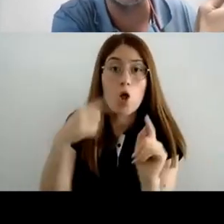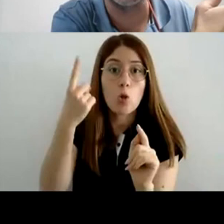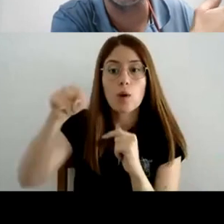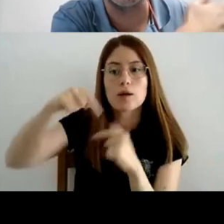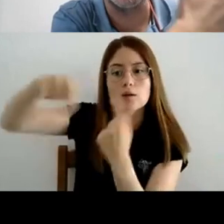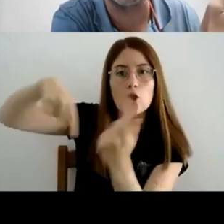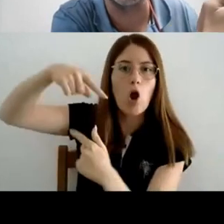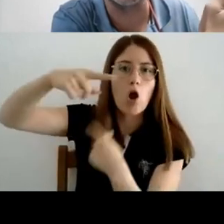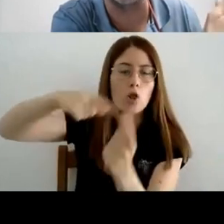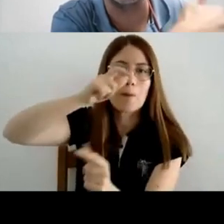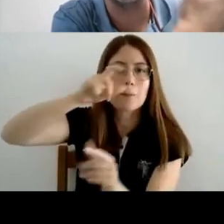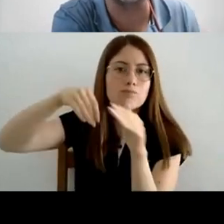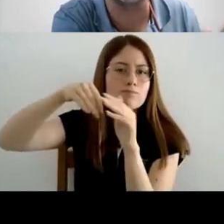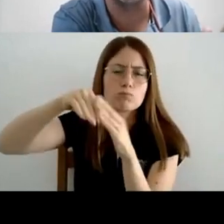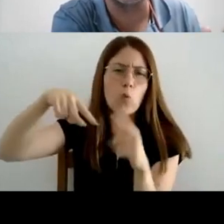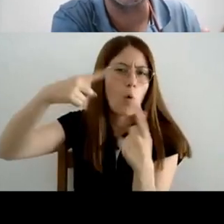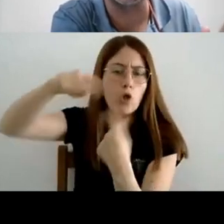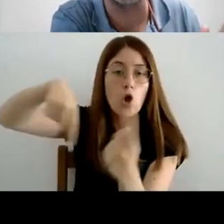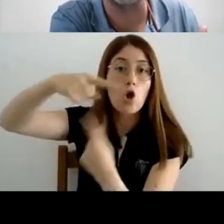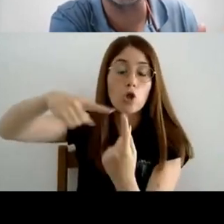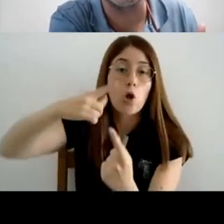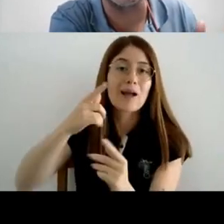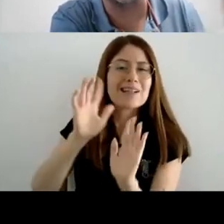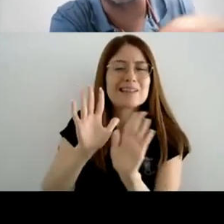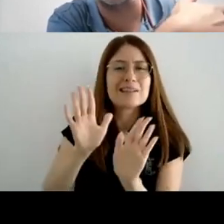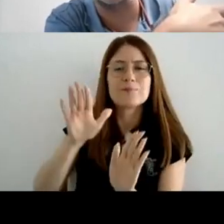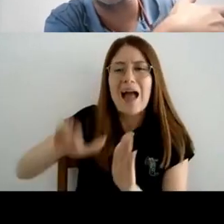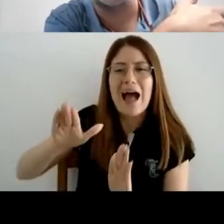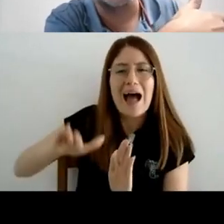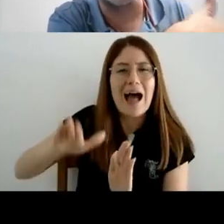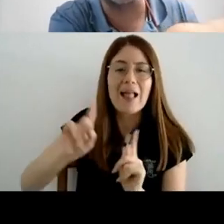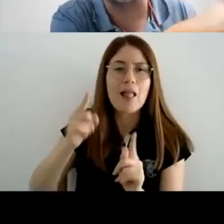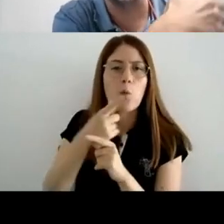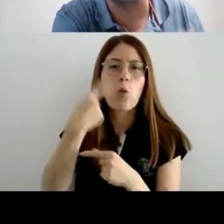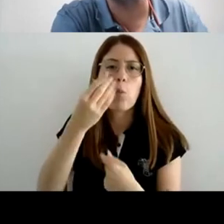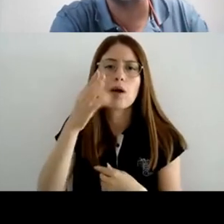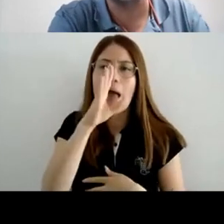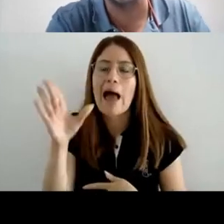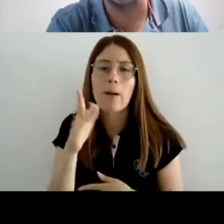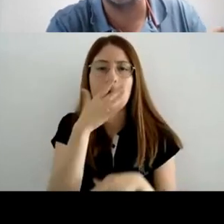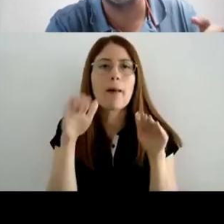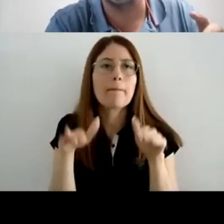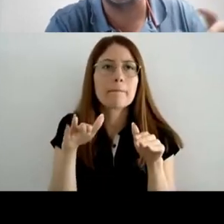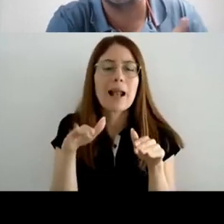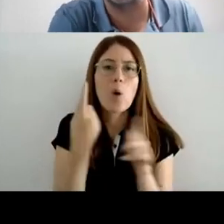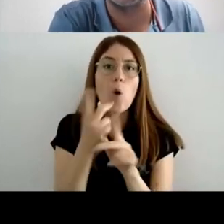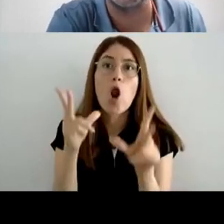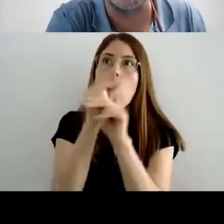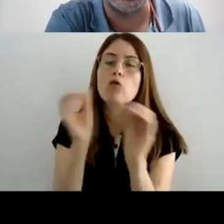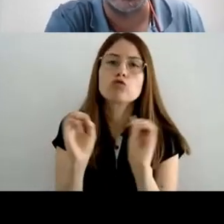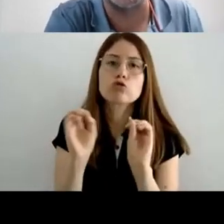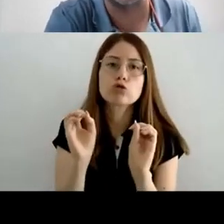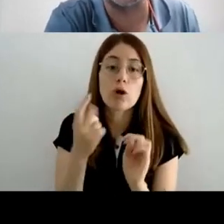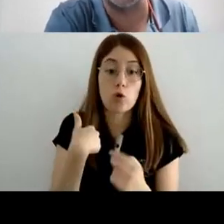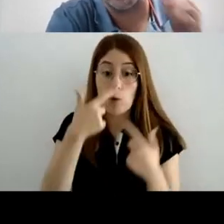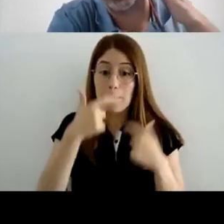lá muito tempo, porque se ficassem muito tempo também ganham hábitos, e o ser humano pode ser perito